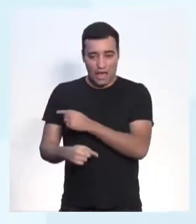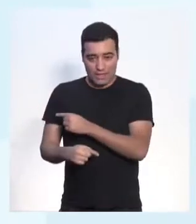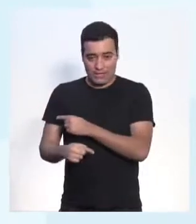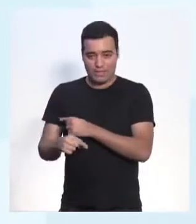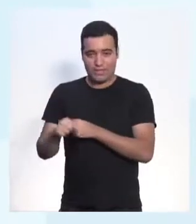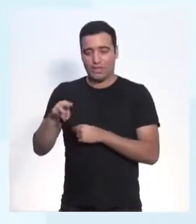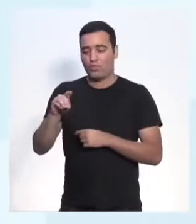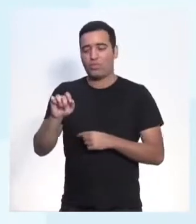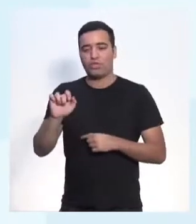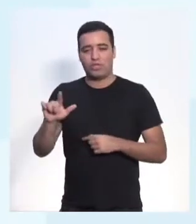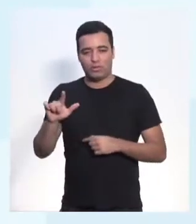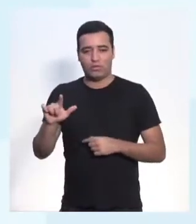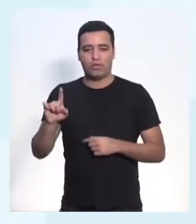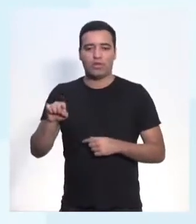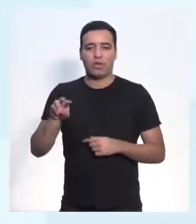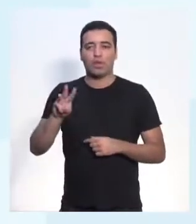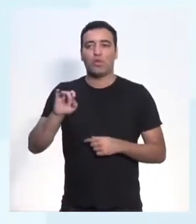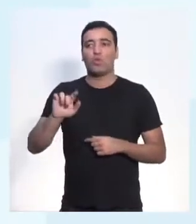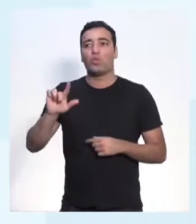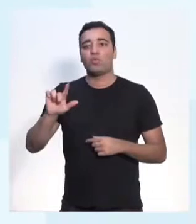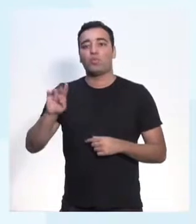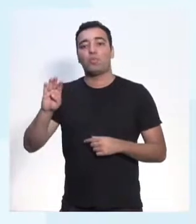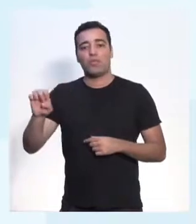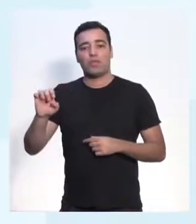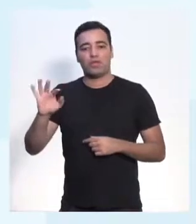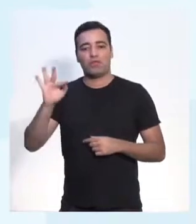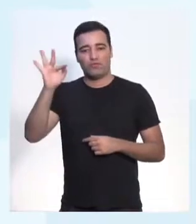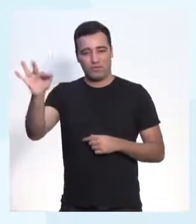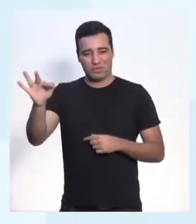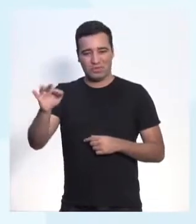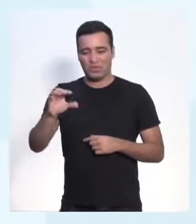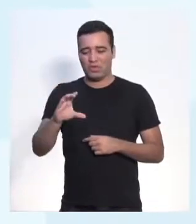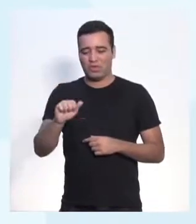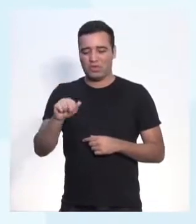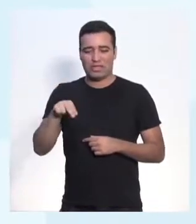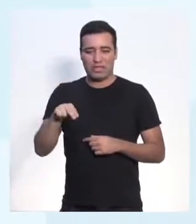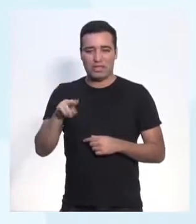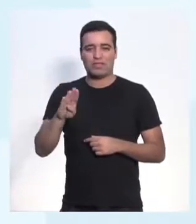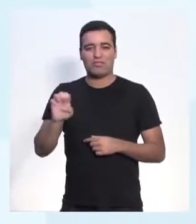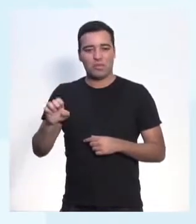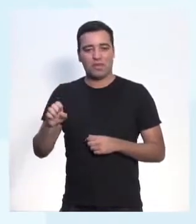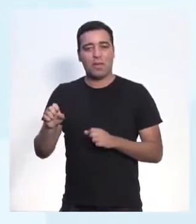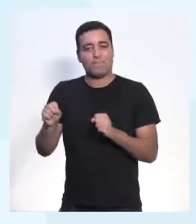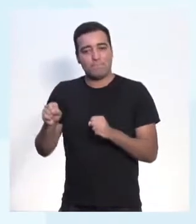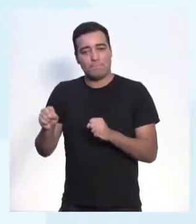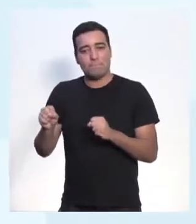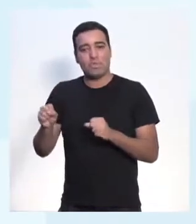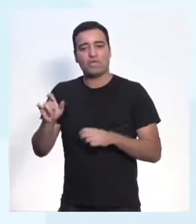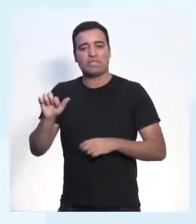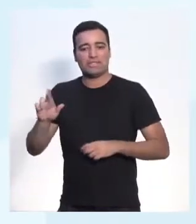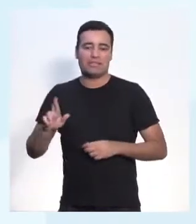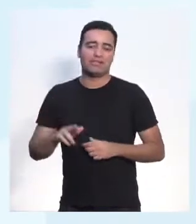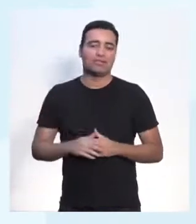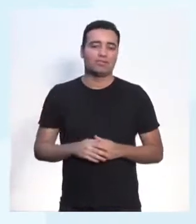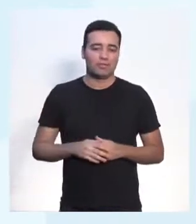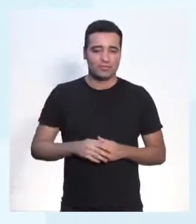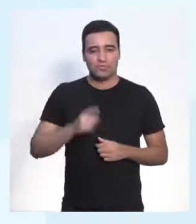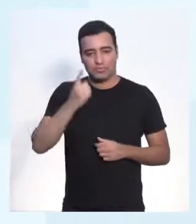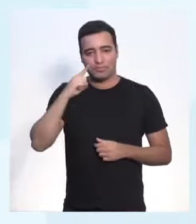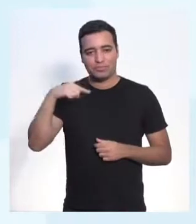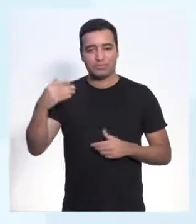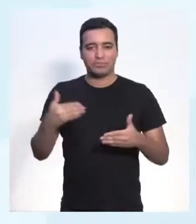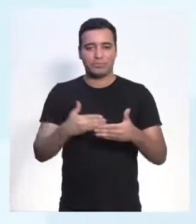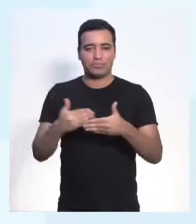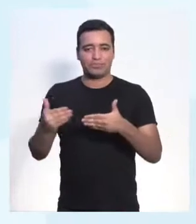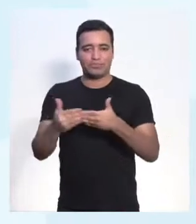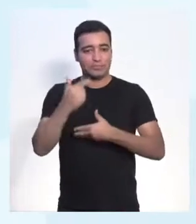be. Para você falar pode ser, can be. Então são todas essas formas aí que vocês têm da voz passiva do verbo to be. Vamos para o próximo slide, que eu tenho